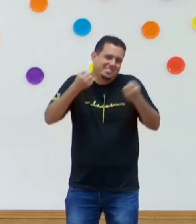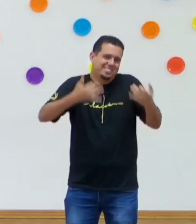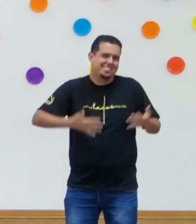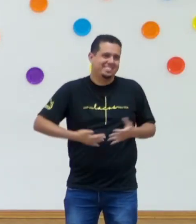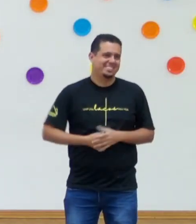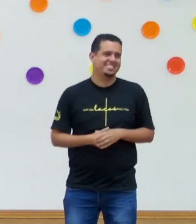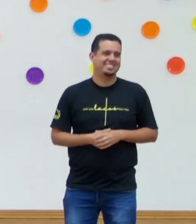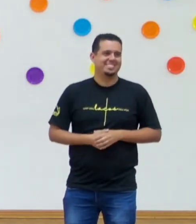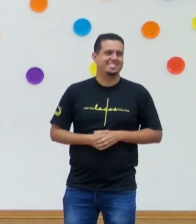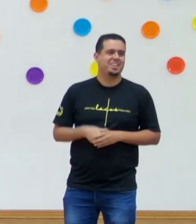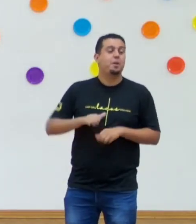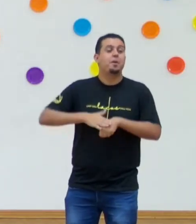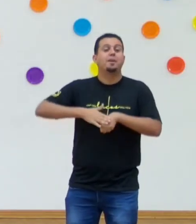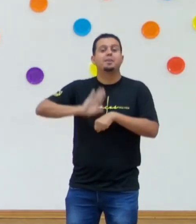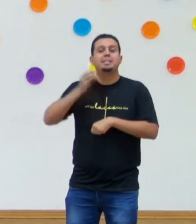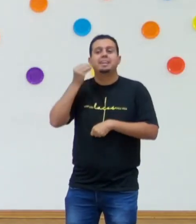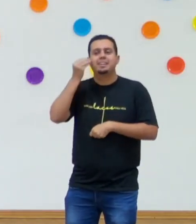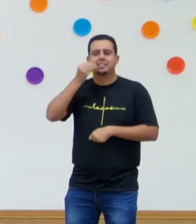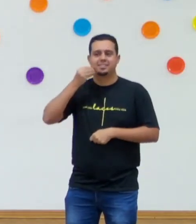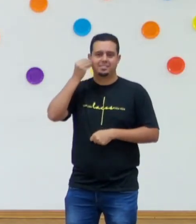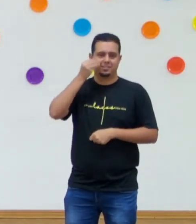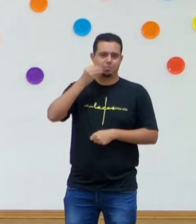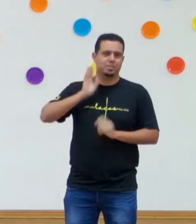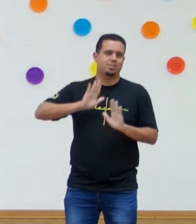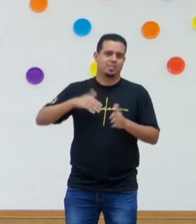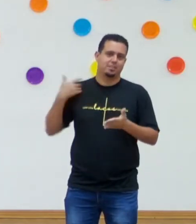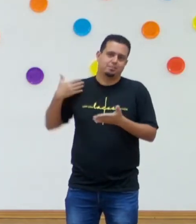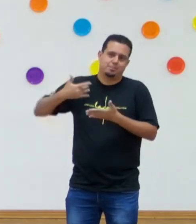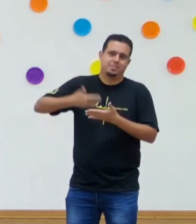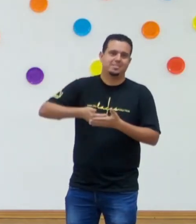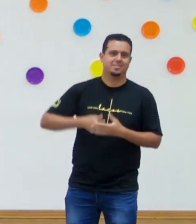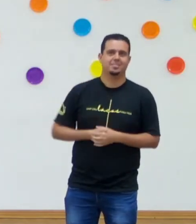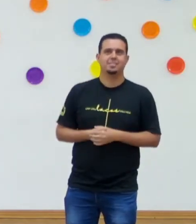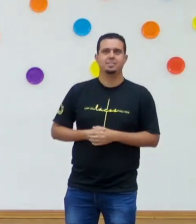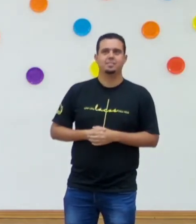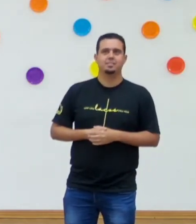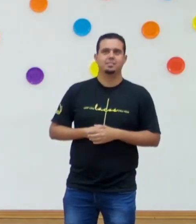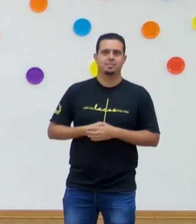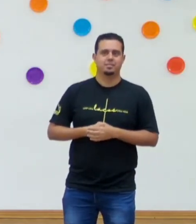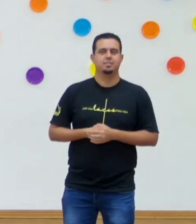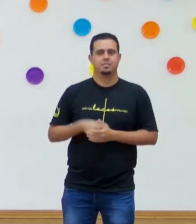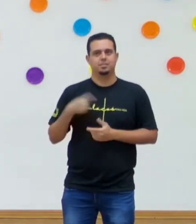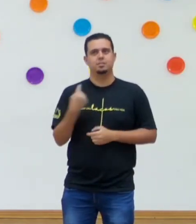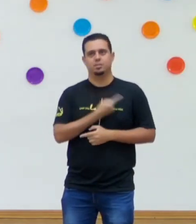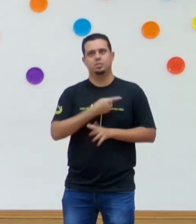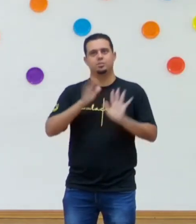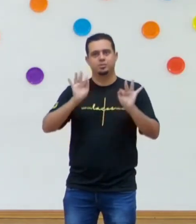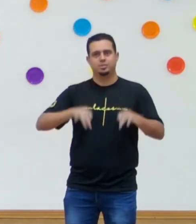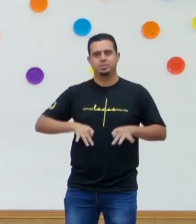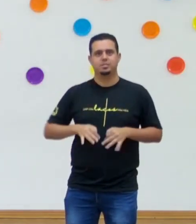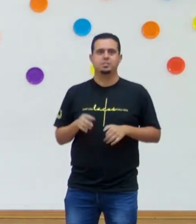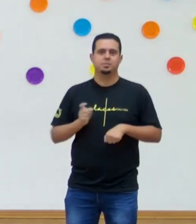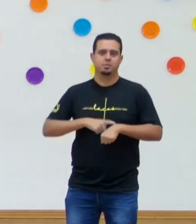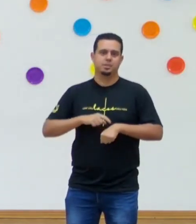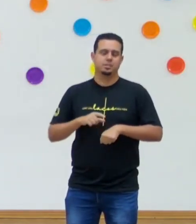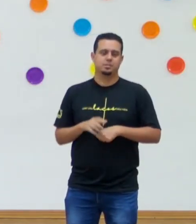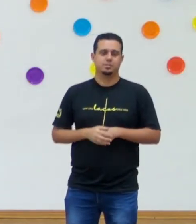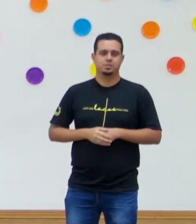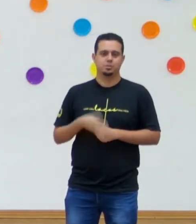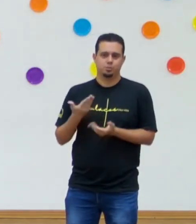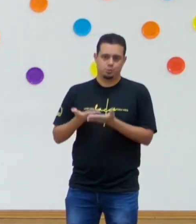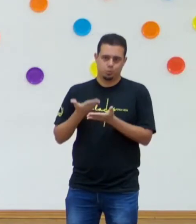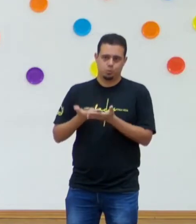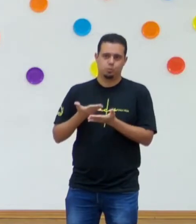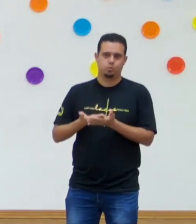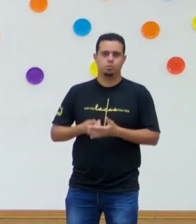O mais experiente, para que nós encerremos esse momento de culto que